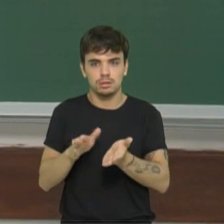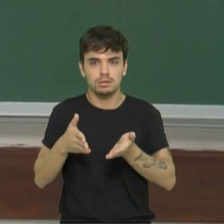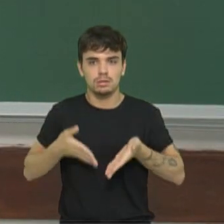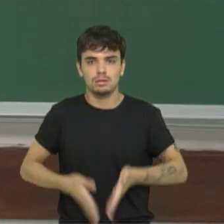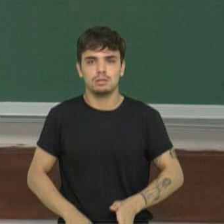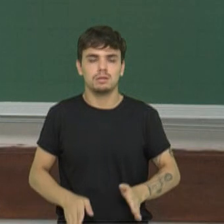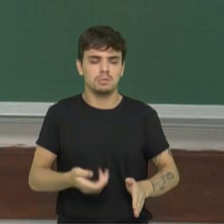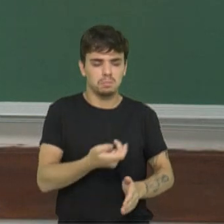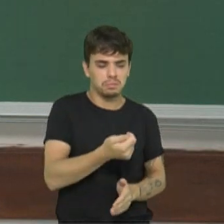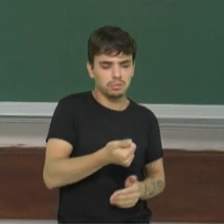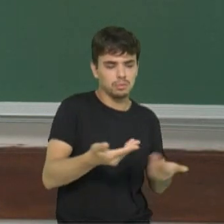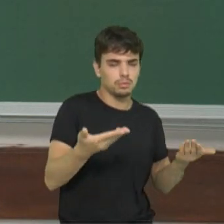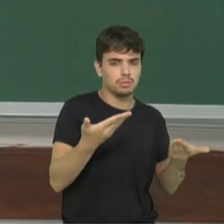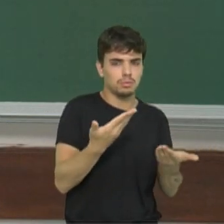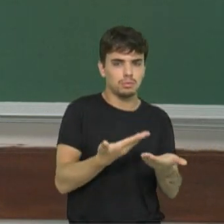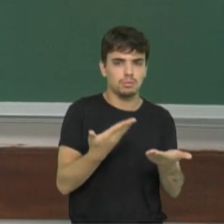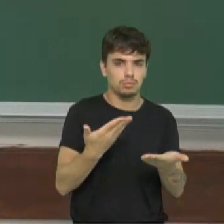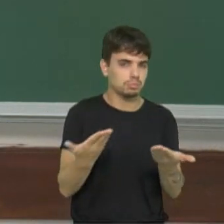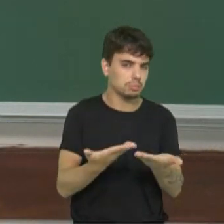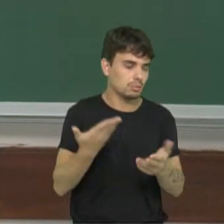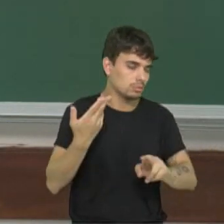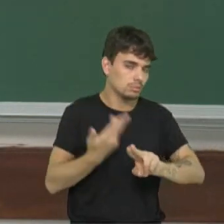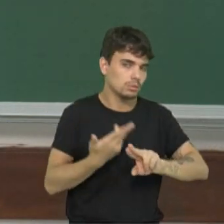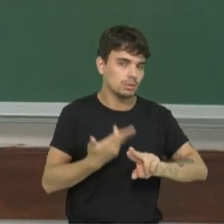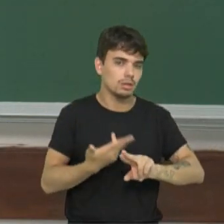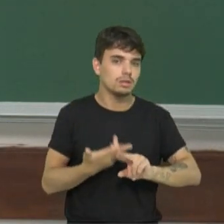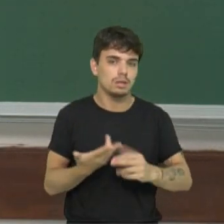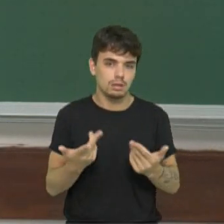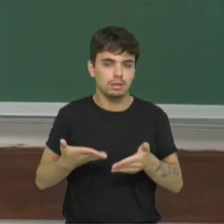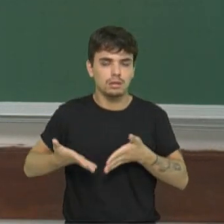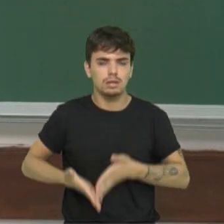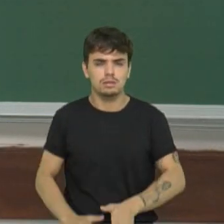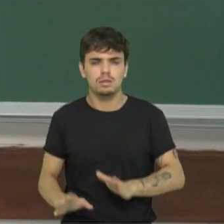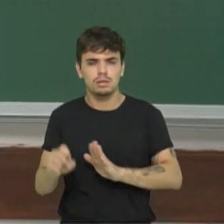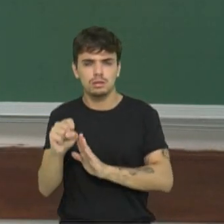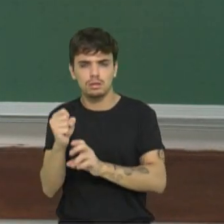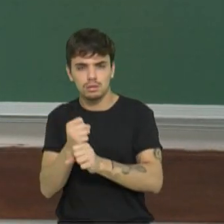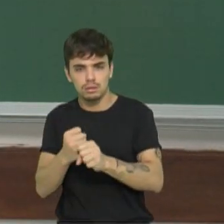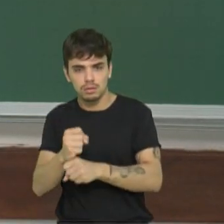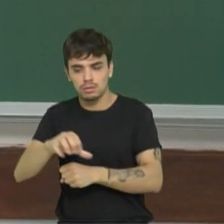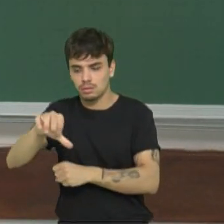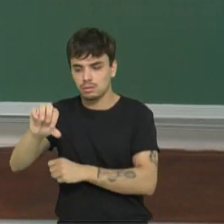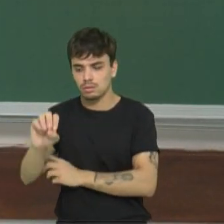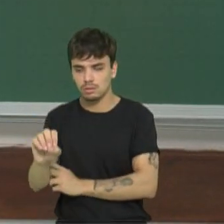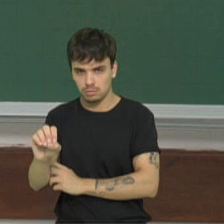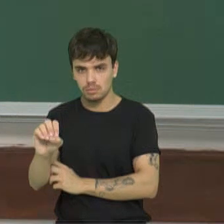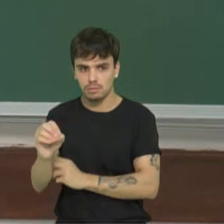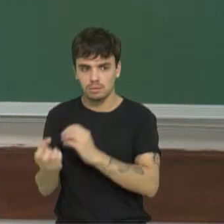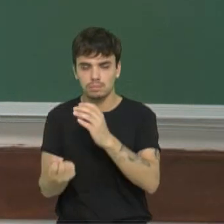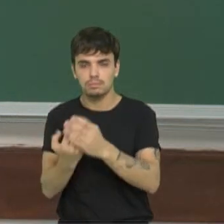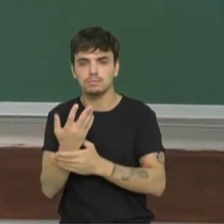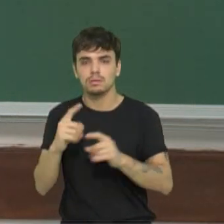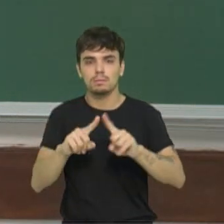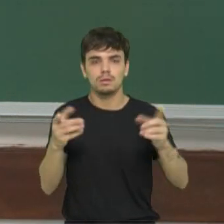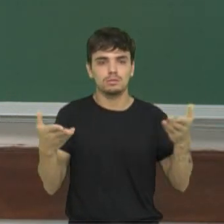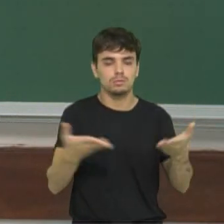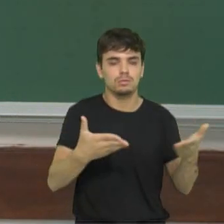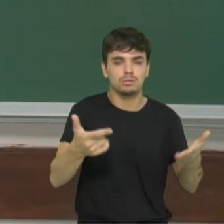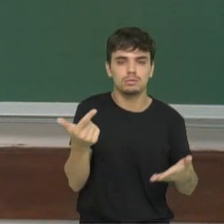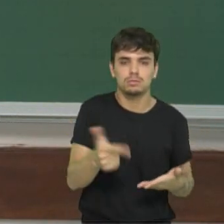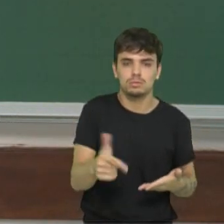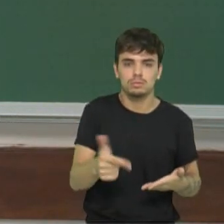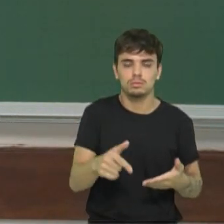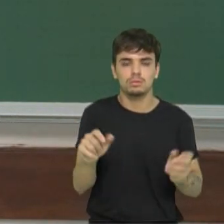desuso, né? Essas duas danças aqui em especial, elas nasceram em meados dos anos 90, mas hoje já não tem